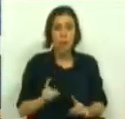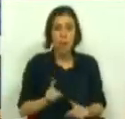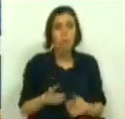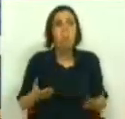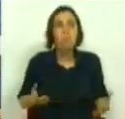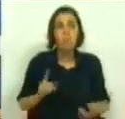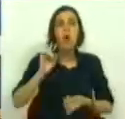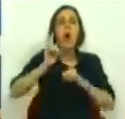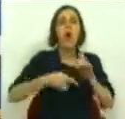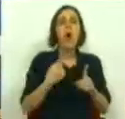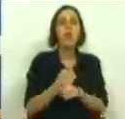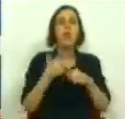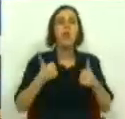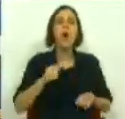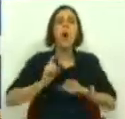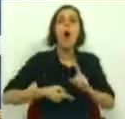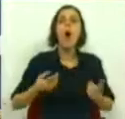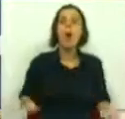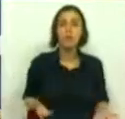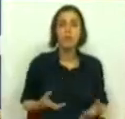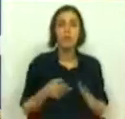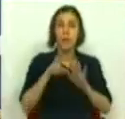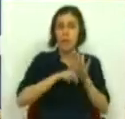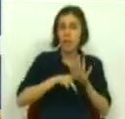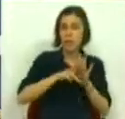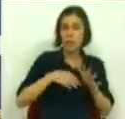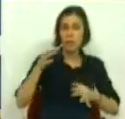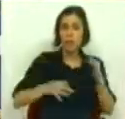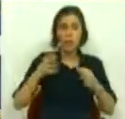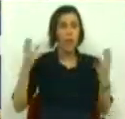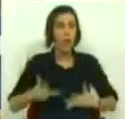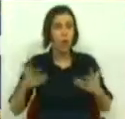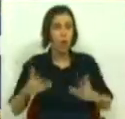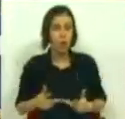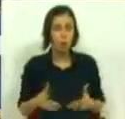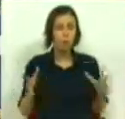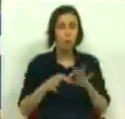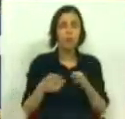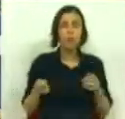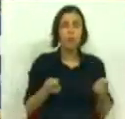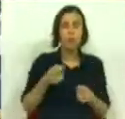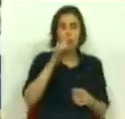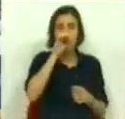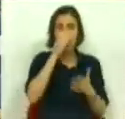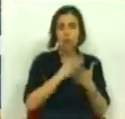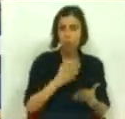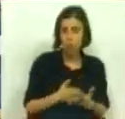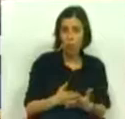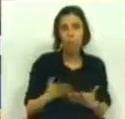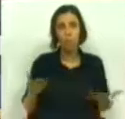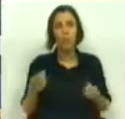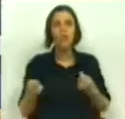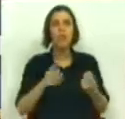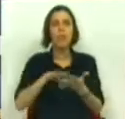notícia, então quais são as boas notícias? São os relatórios do Tribunal de Contas sobre a gestão da parque escolar,